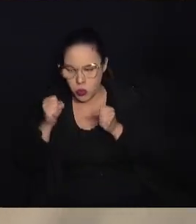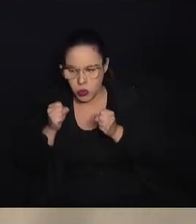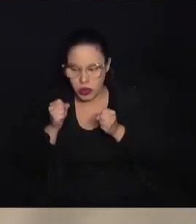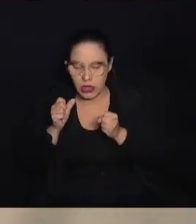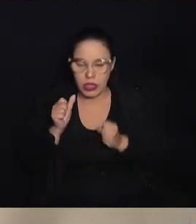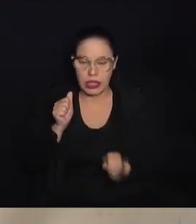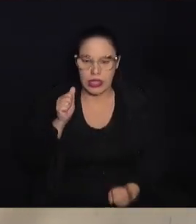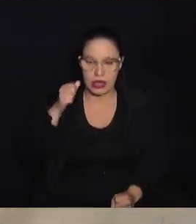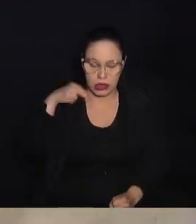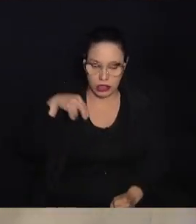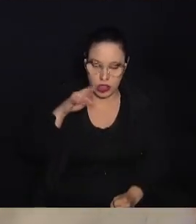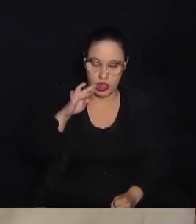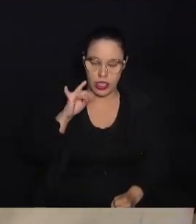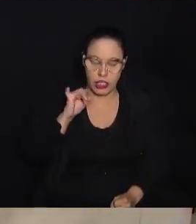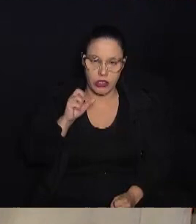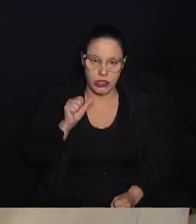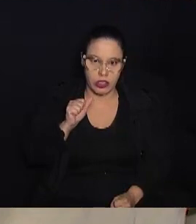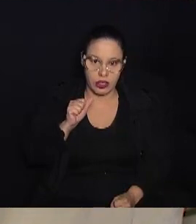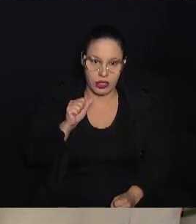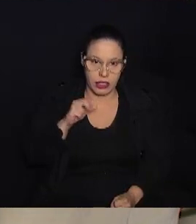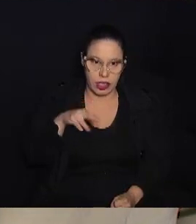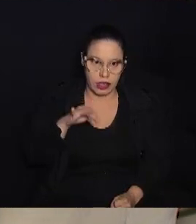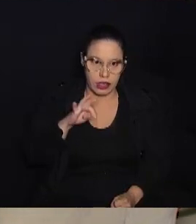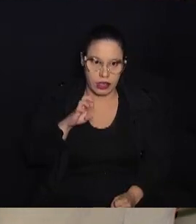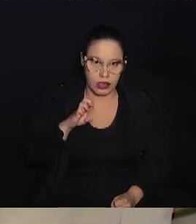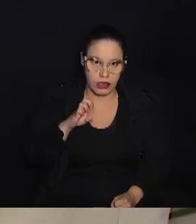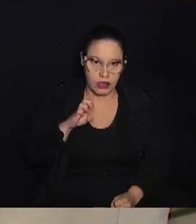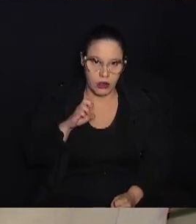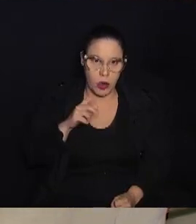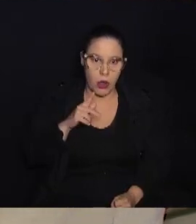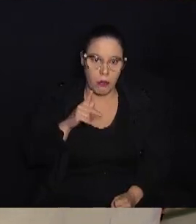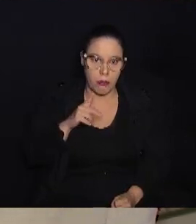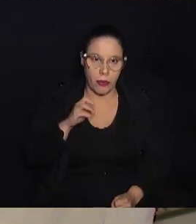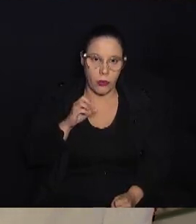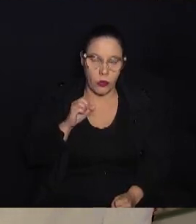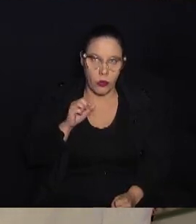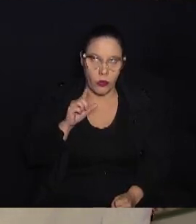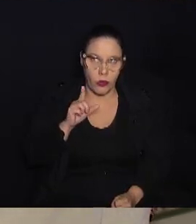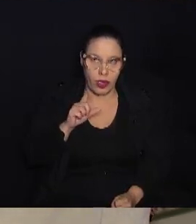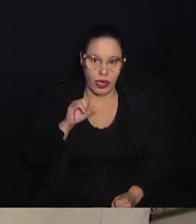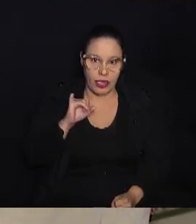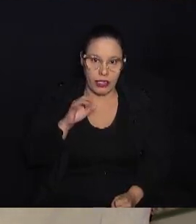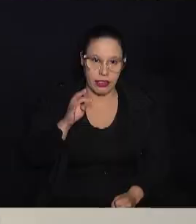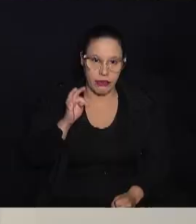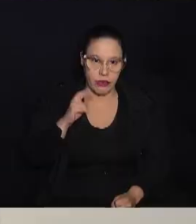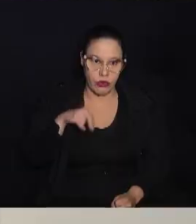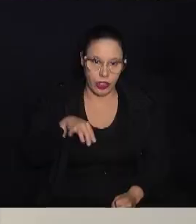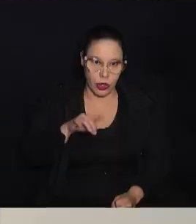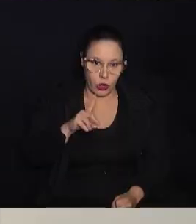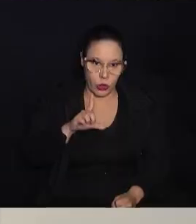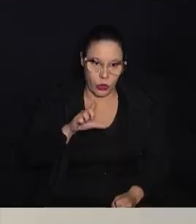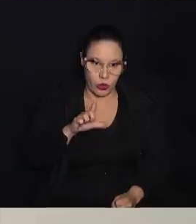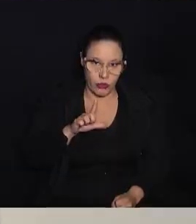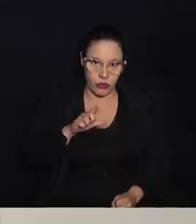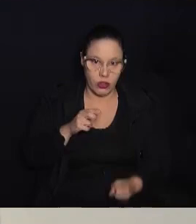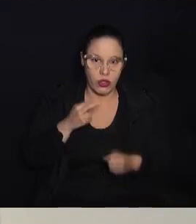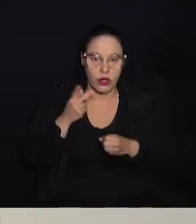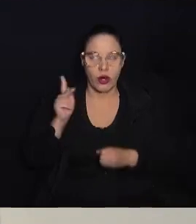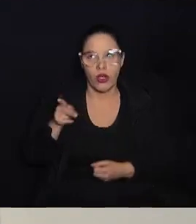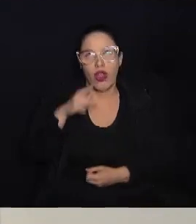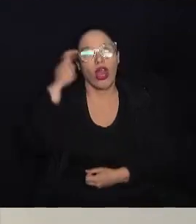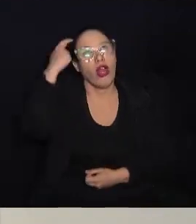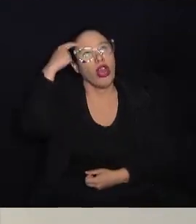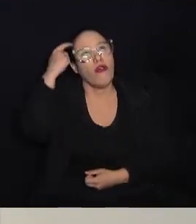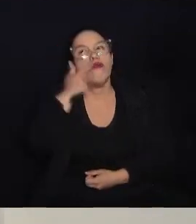potencial antioxidante e cicatrizante de polifenol presente na planta bom a gente pensou eu e o